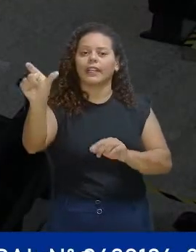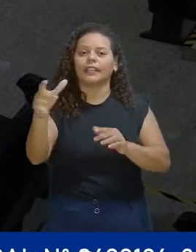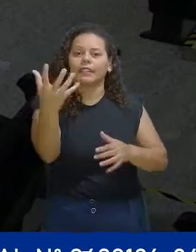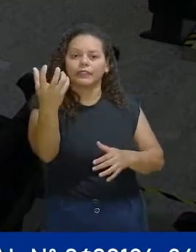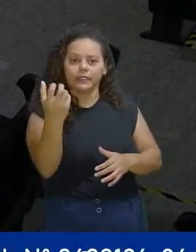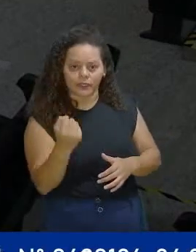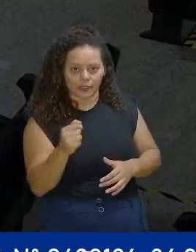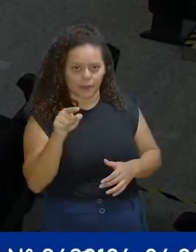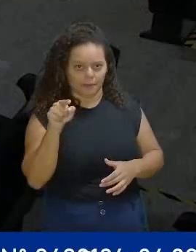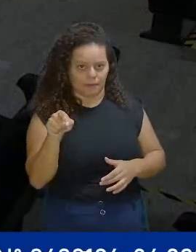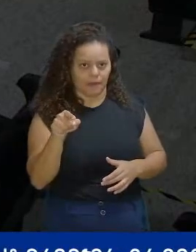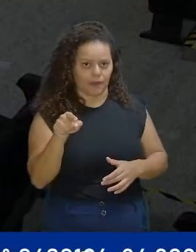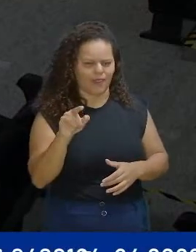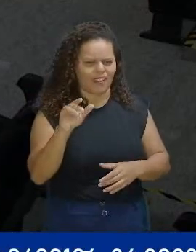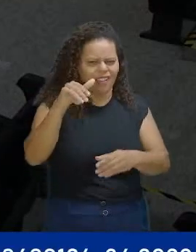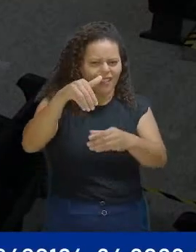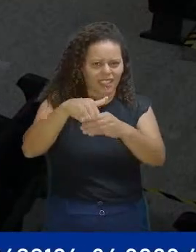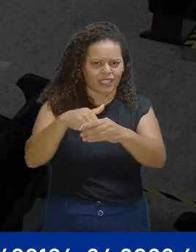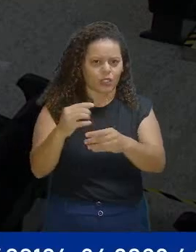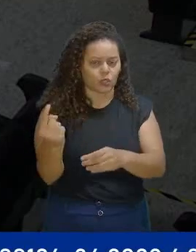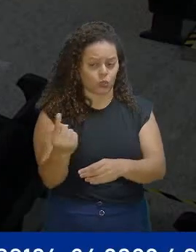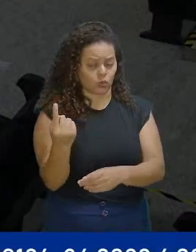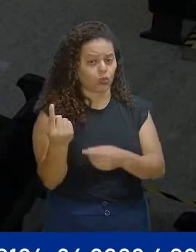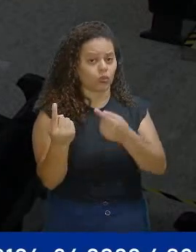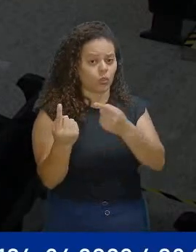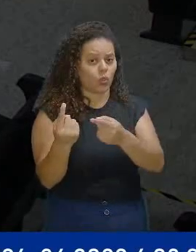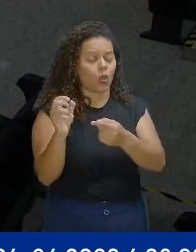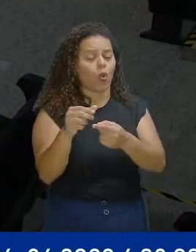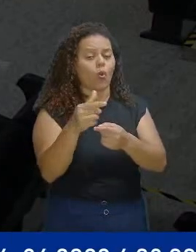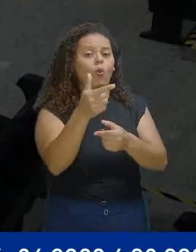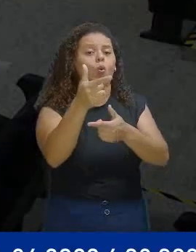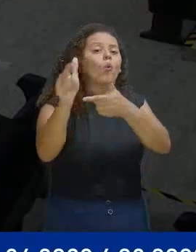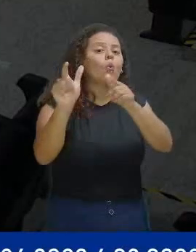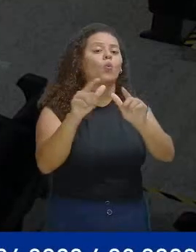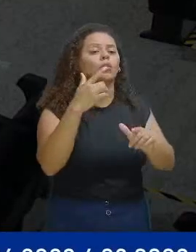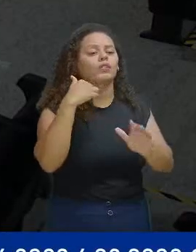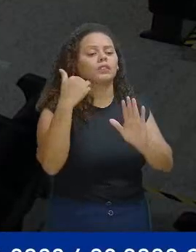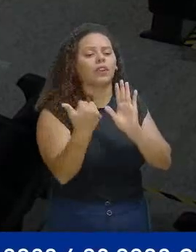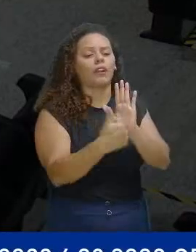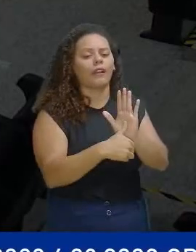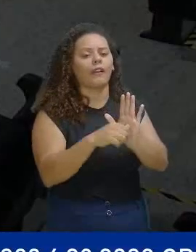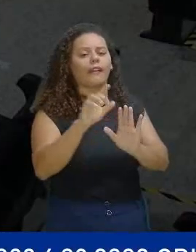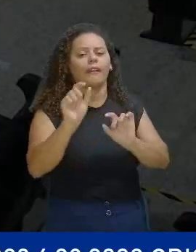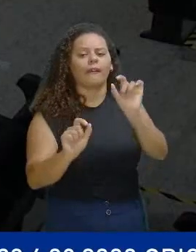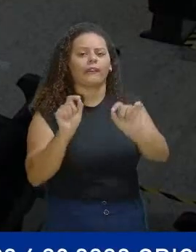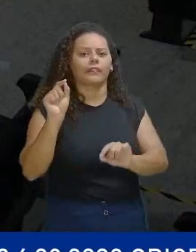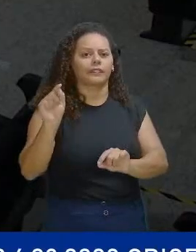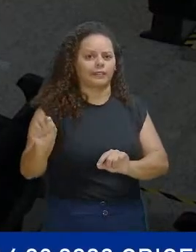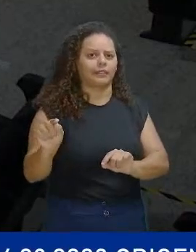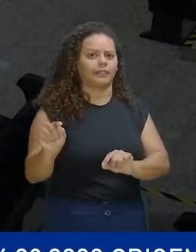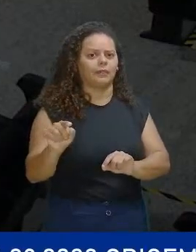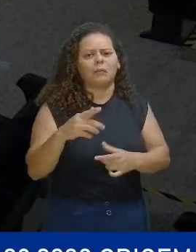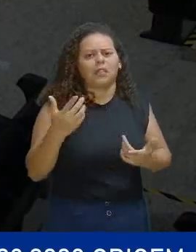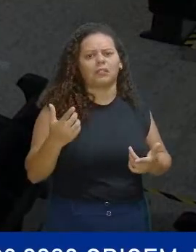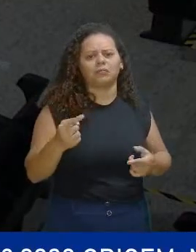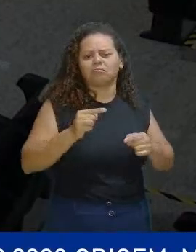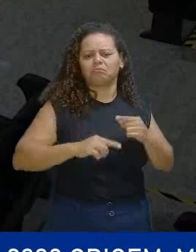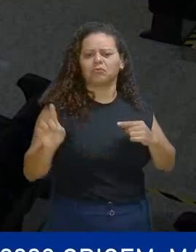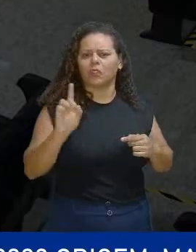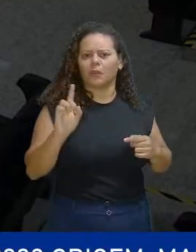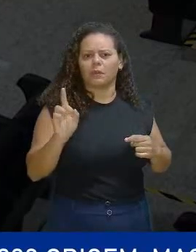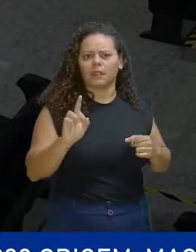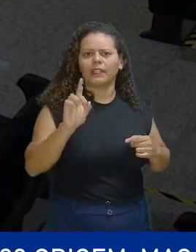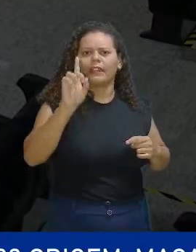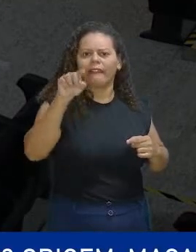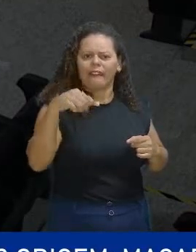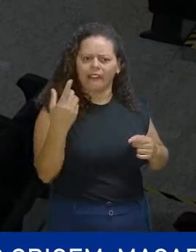como destinatário um eleitor individualizável ou, ao menos, identificável em tese, o que não se verifica na hipótese sob